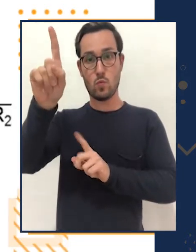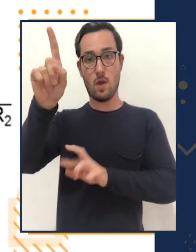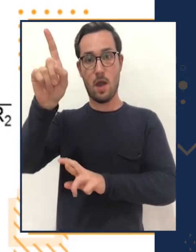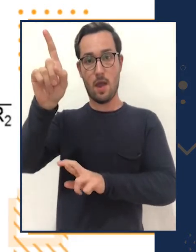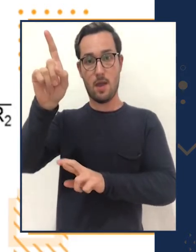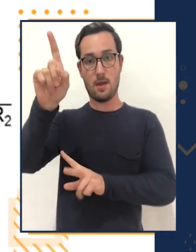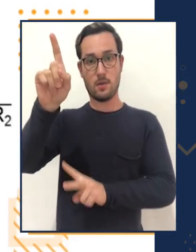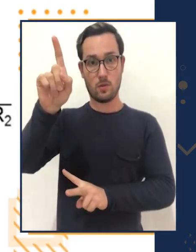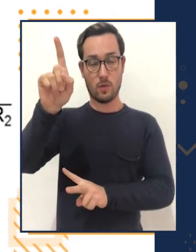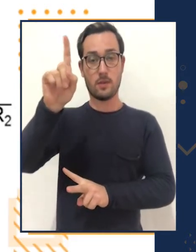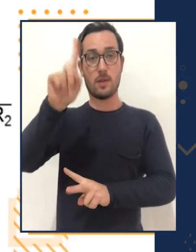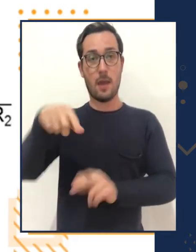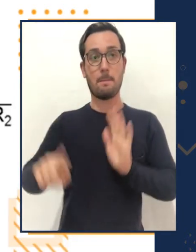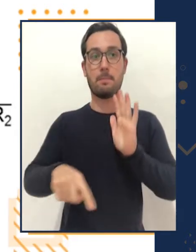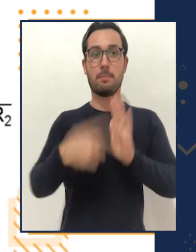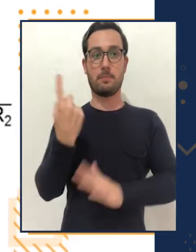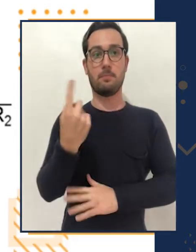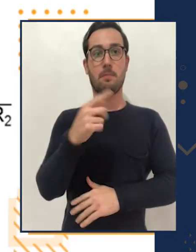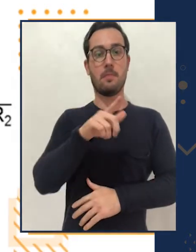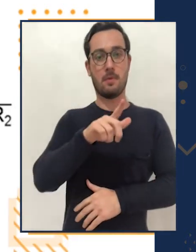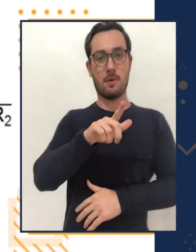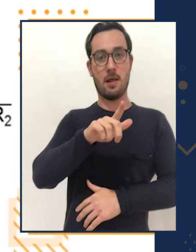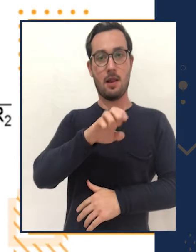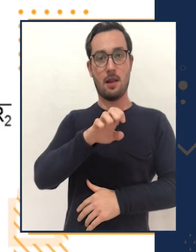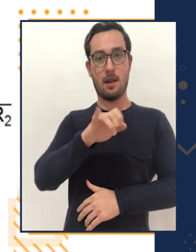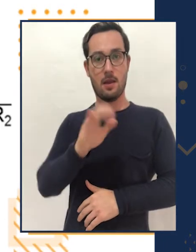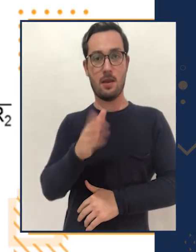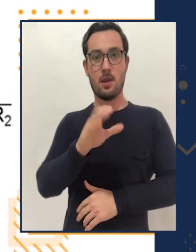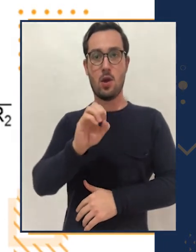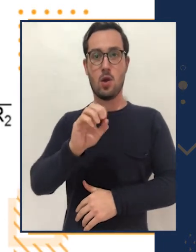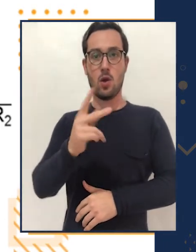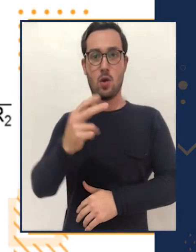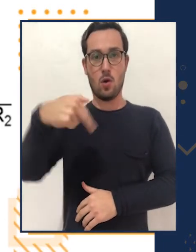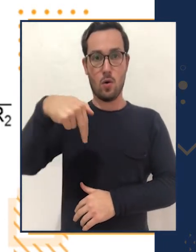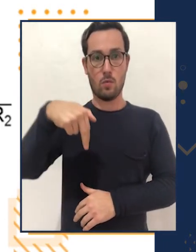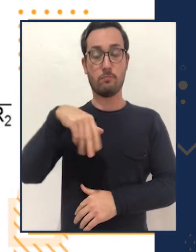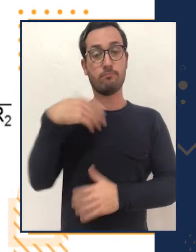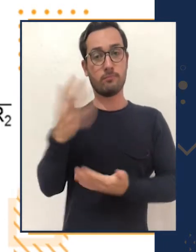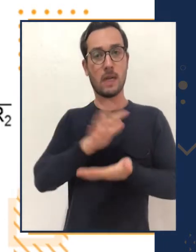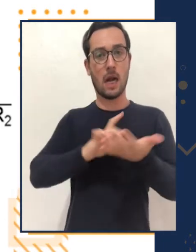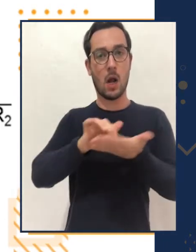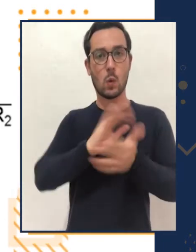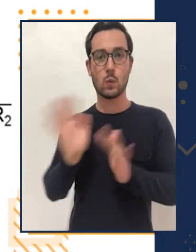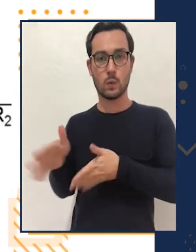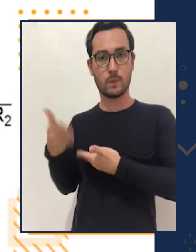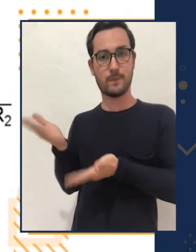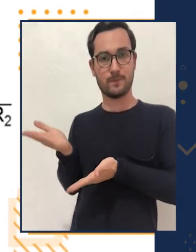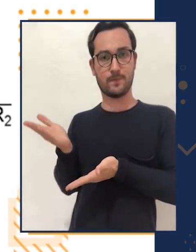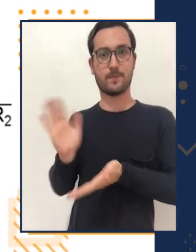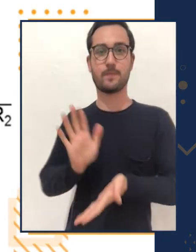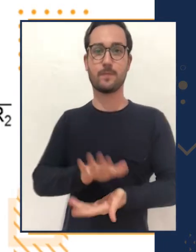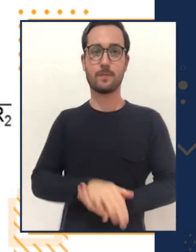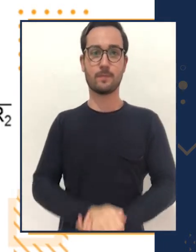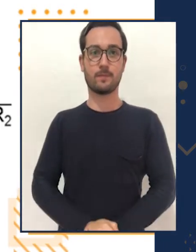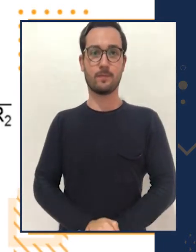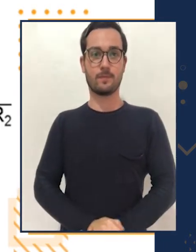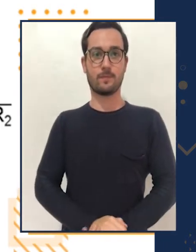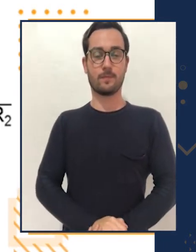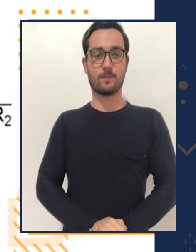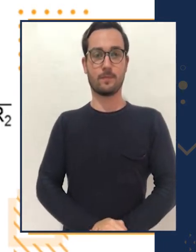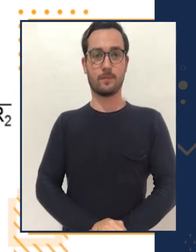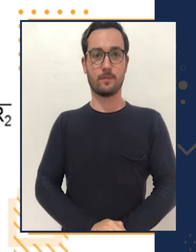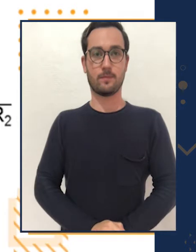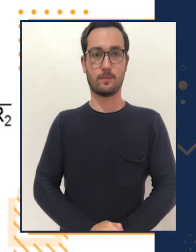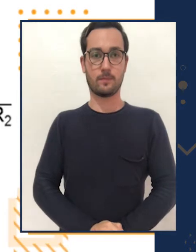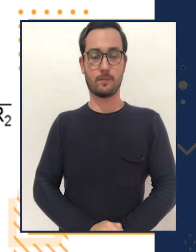sobre o resistor R1 aplicando a primeira lei de Ohm. Então, R1 vezes a corrente que passa por ele, que é a mesma corrente que passa por